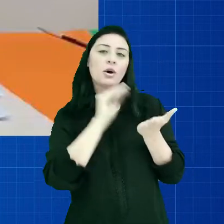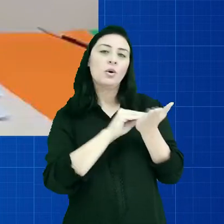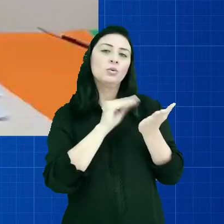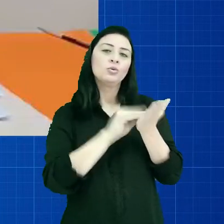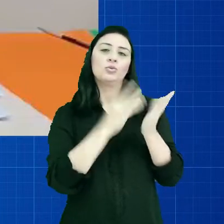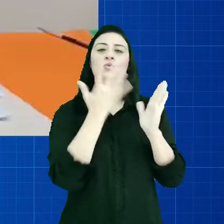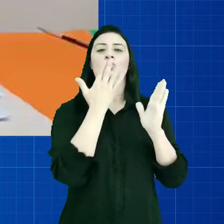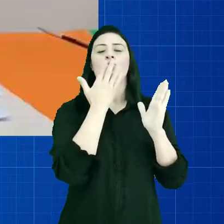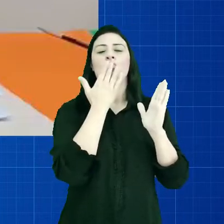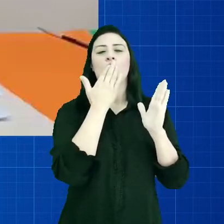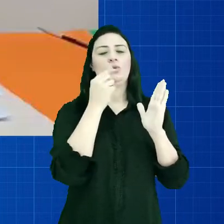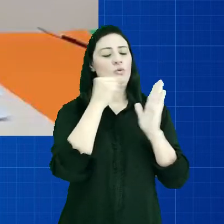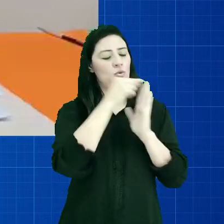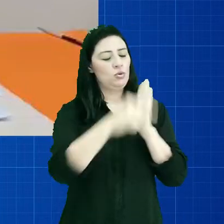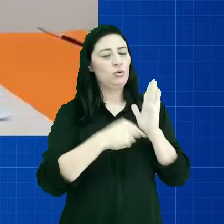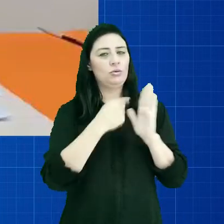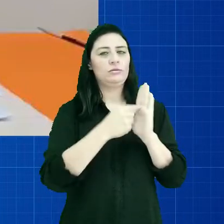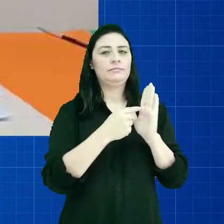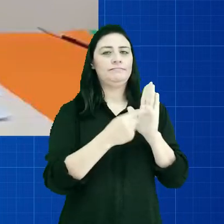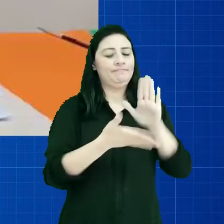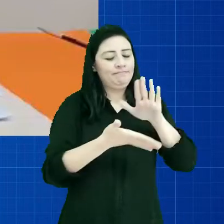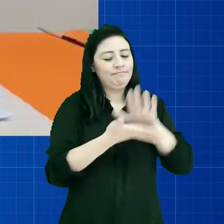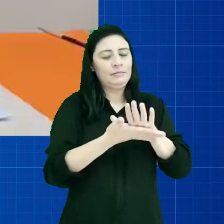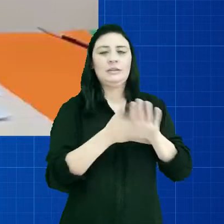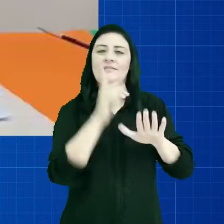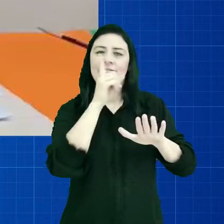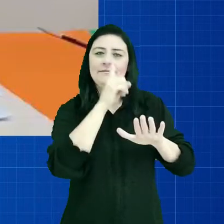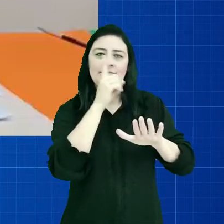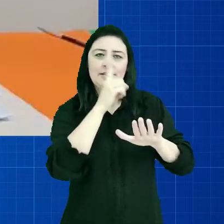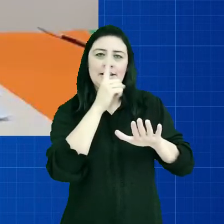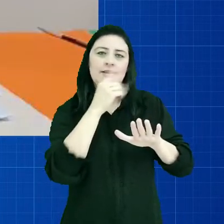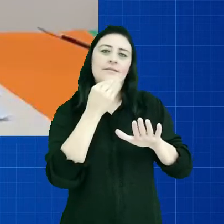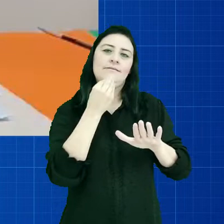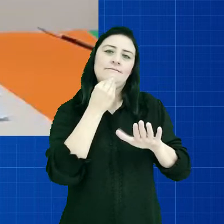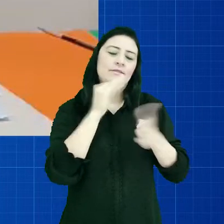onde não encaixou direito ali a minha mão, tá?